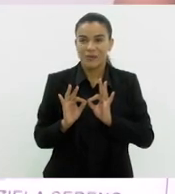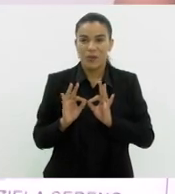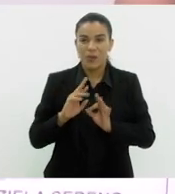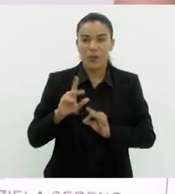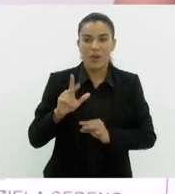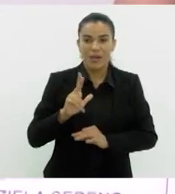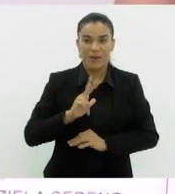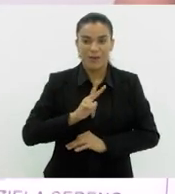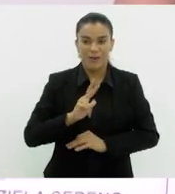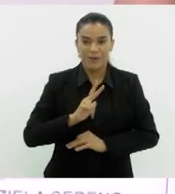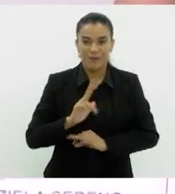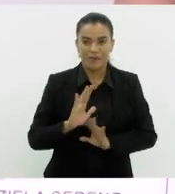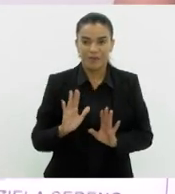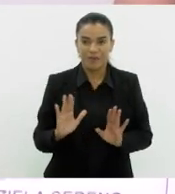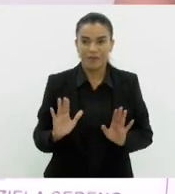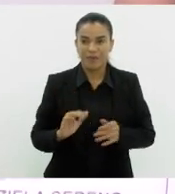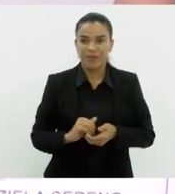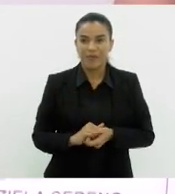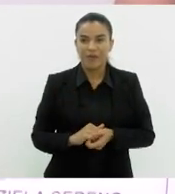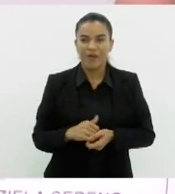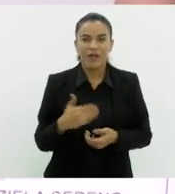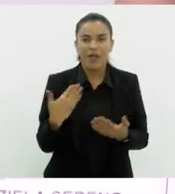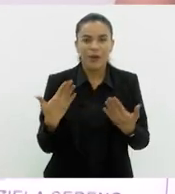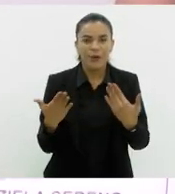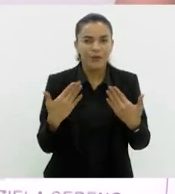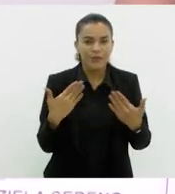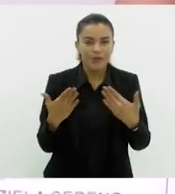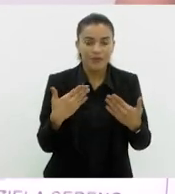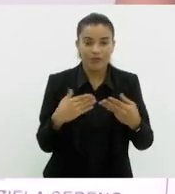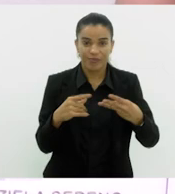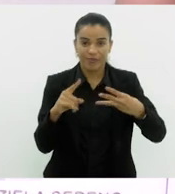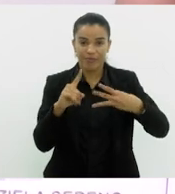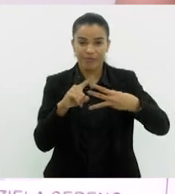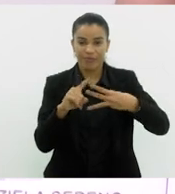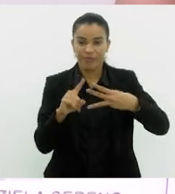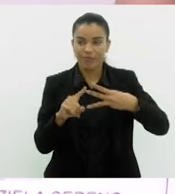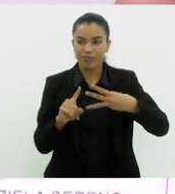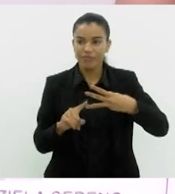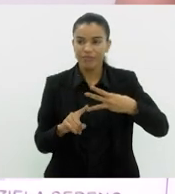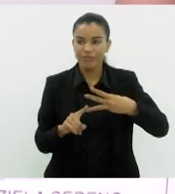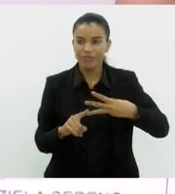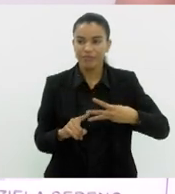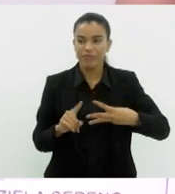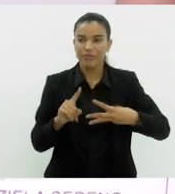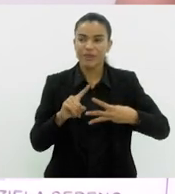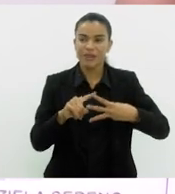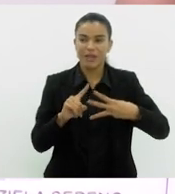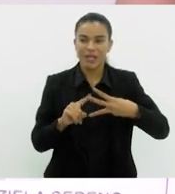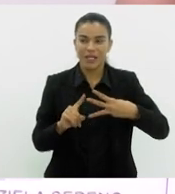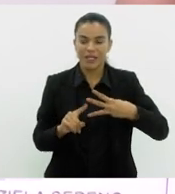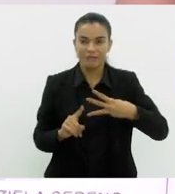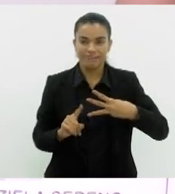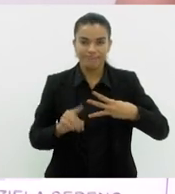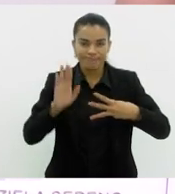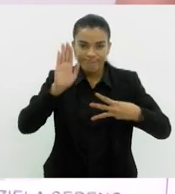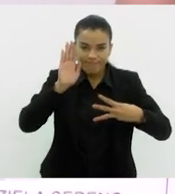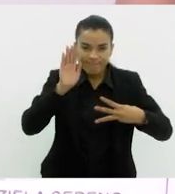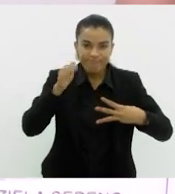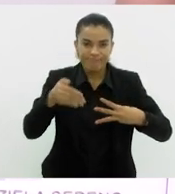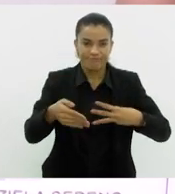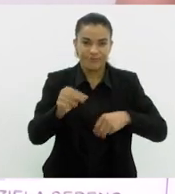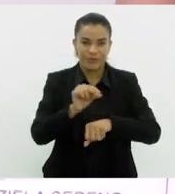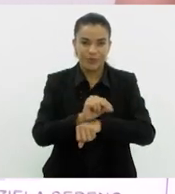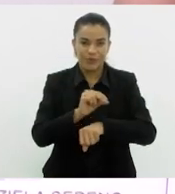pessoal, não. Eu quero tratar aqui de três linhas específicas do cuidado,